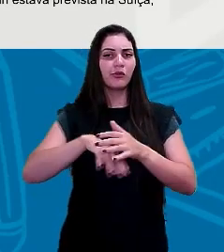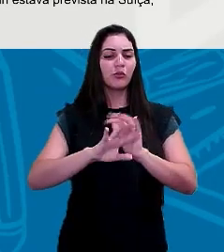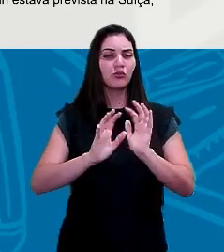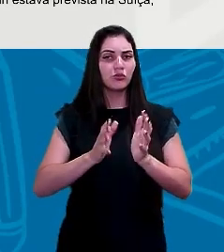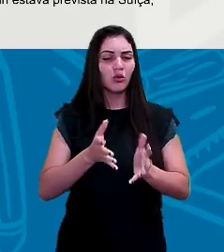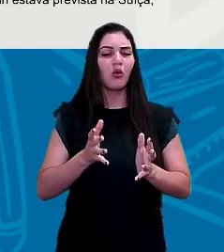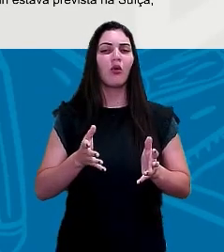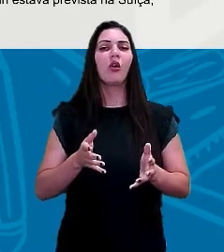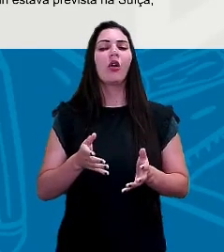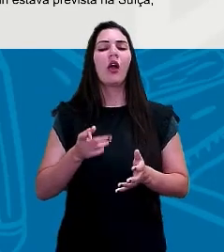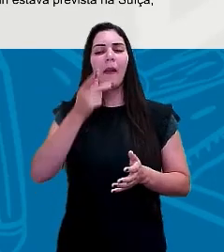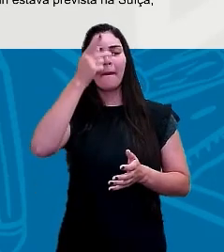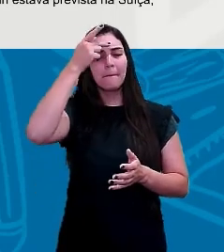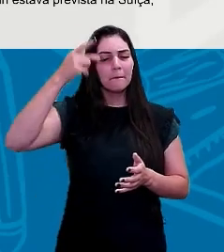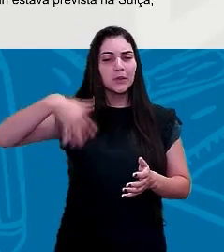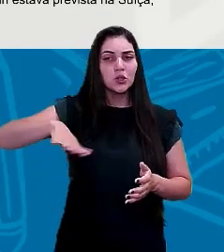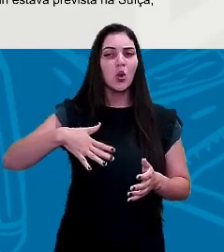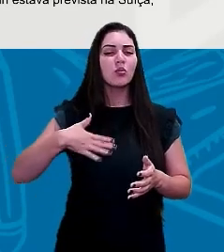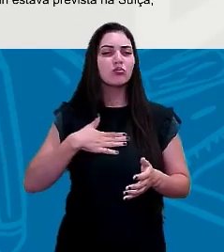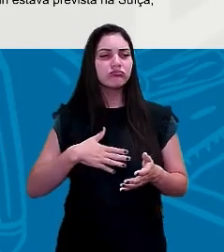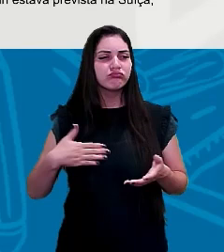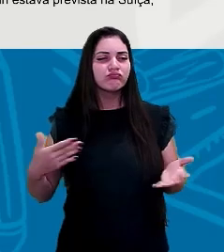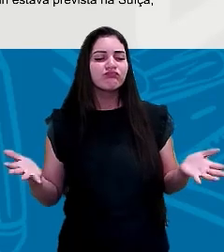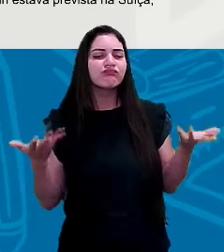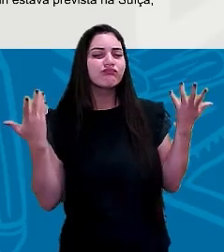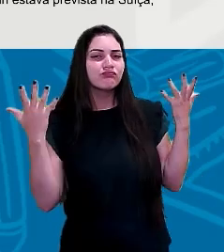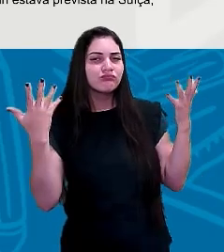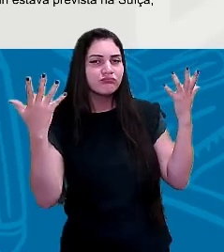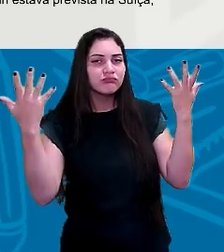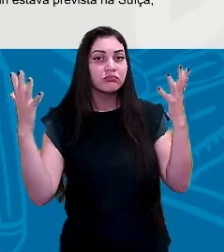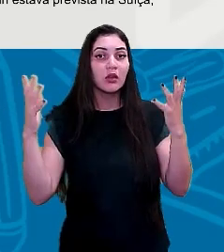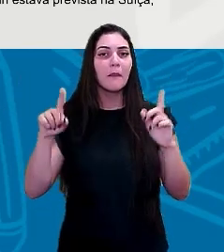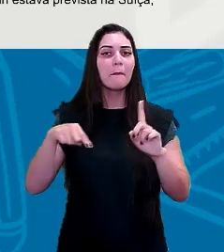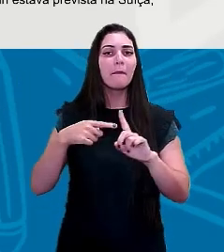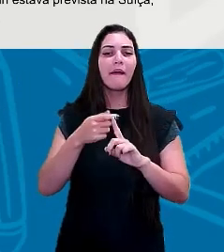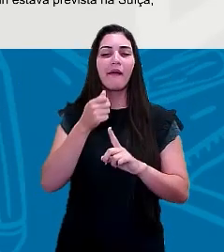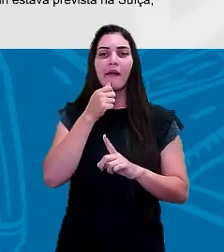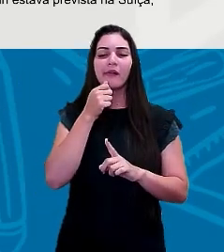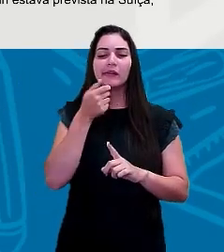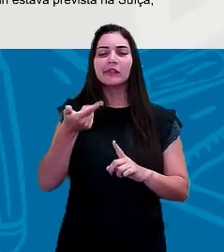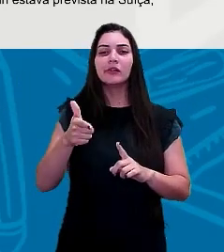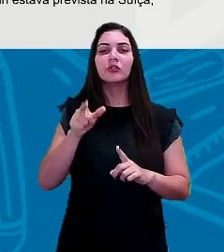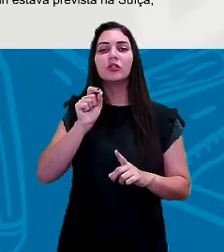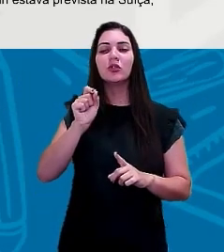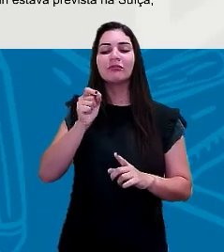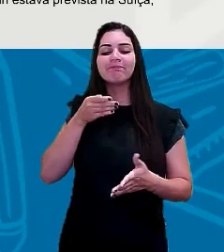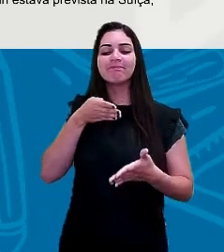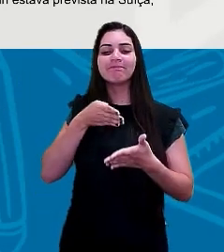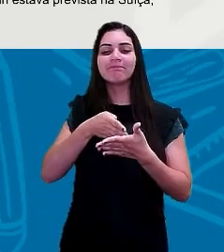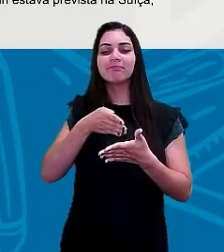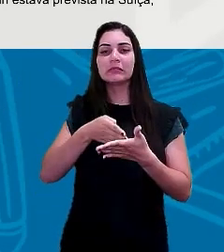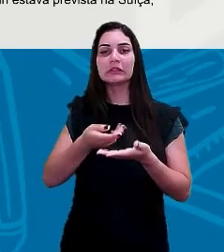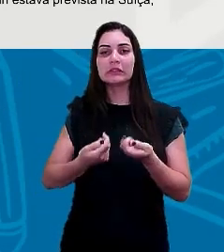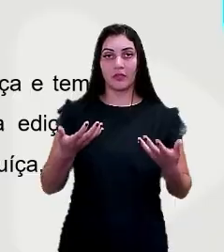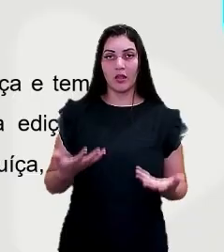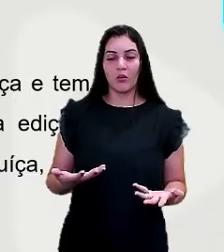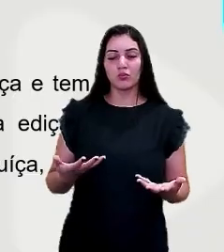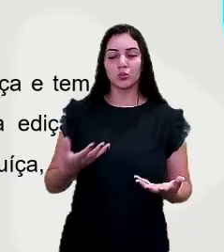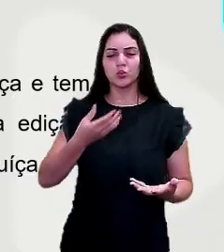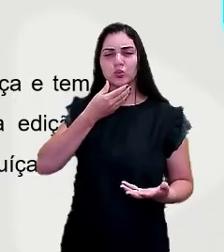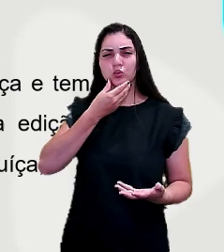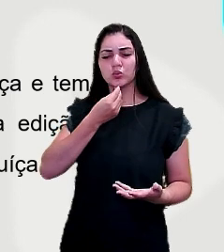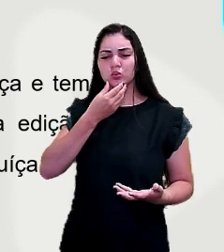aclamados, as pessoas gostavam muito, porém, não se tinha ainda como posso dizer, essa intervenção econômica.